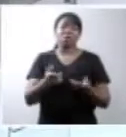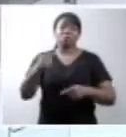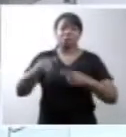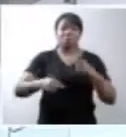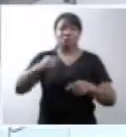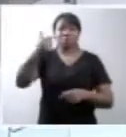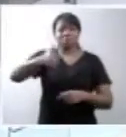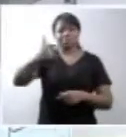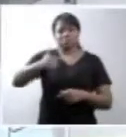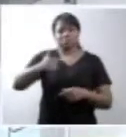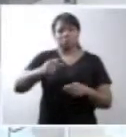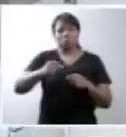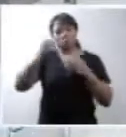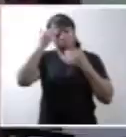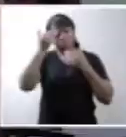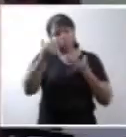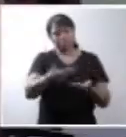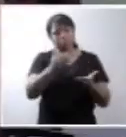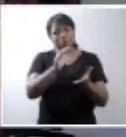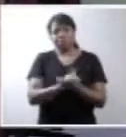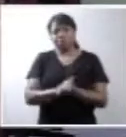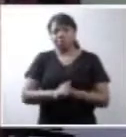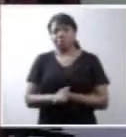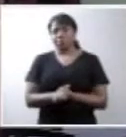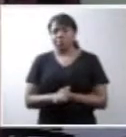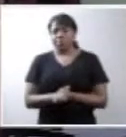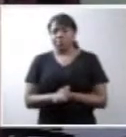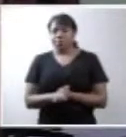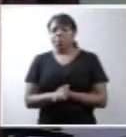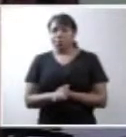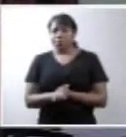será. Obrigada.